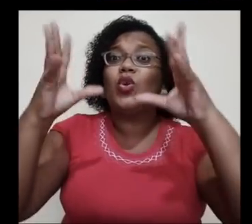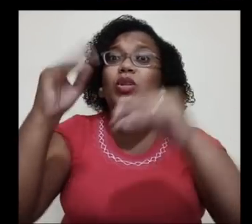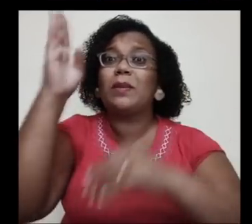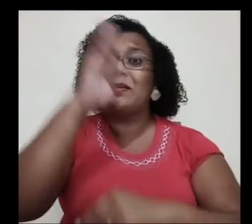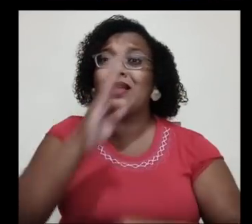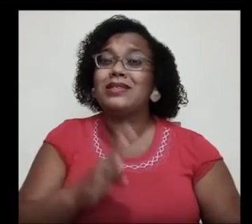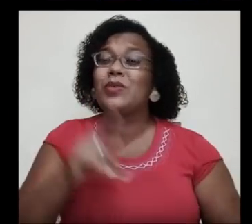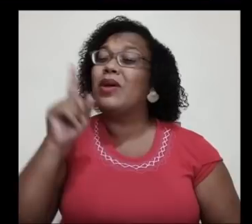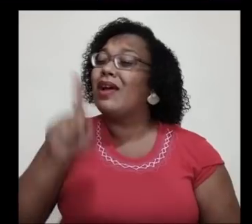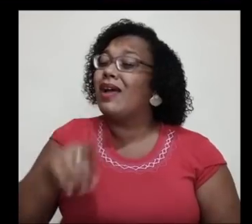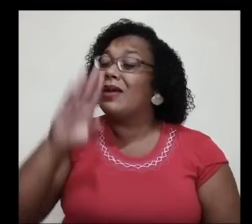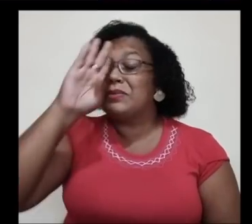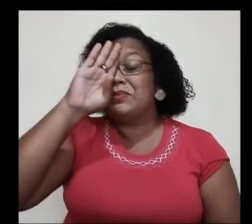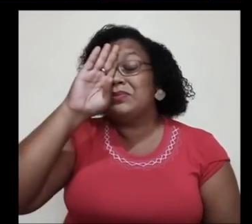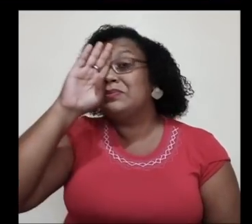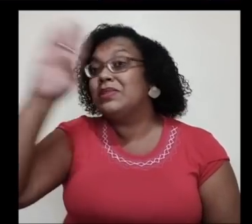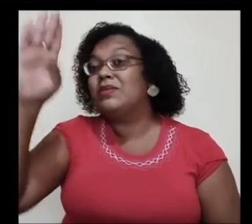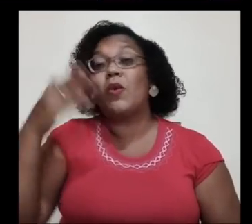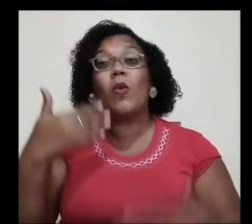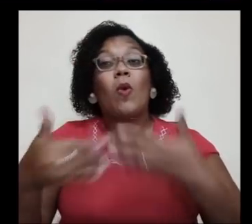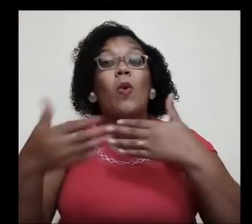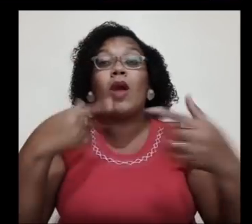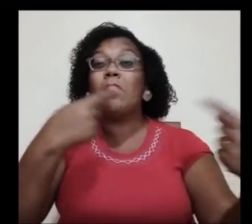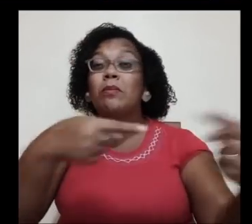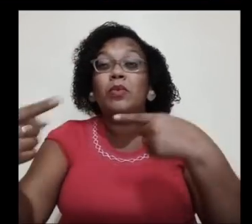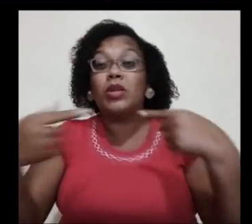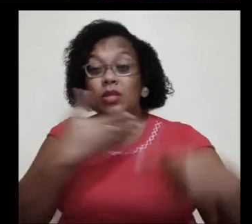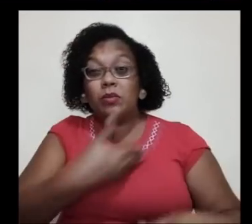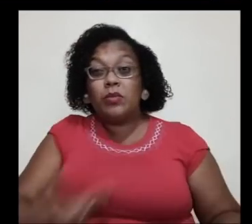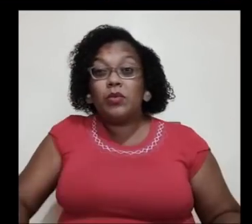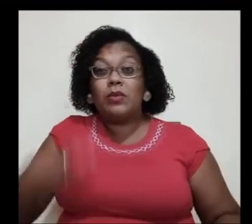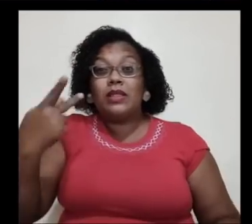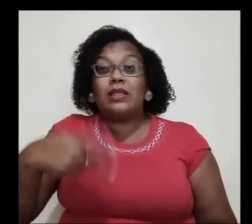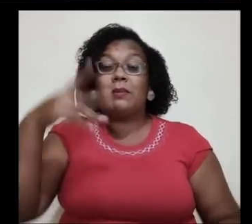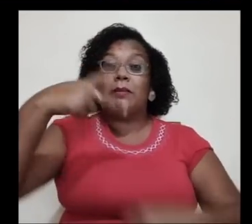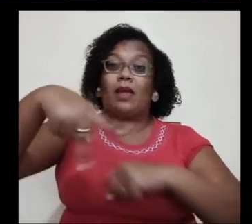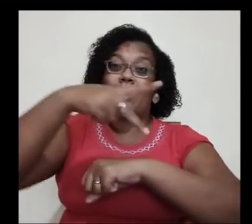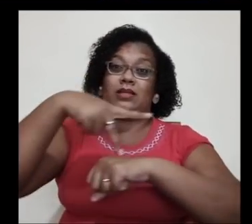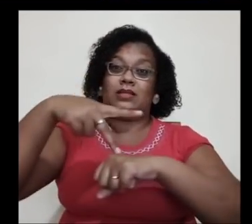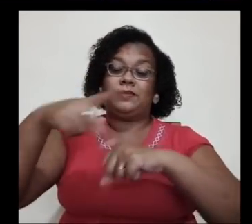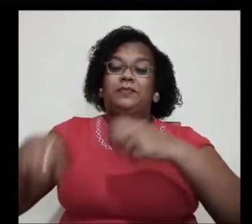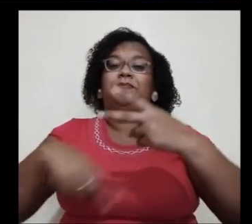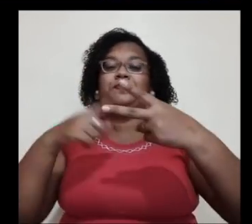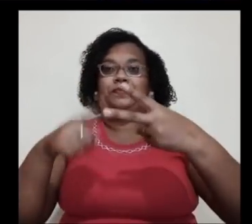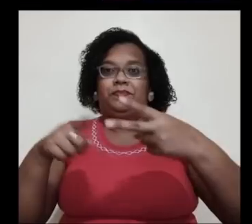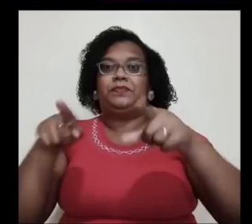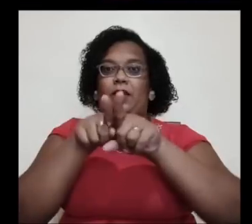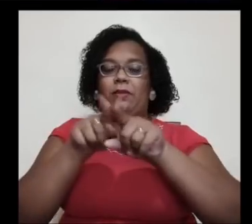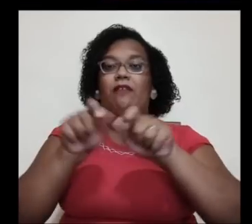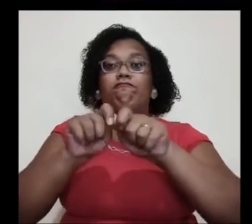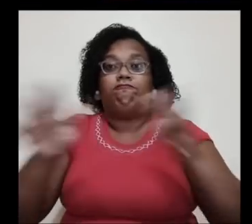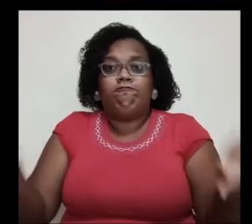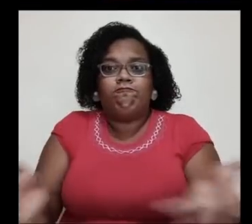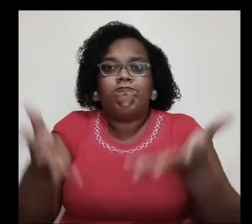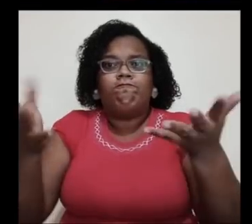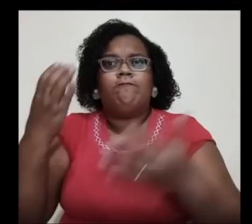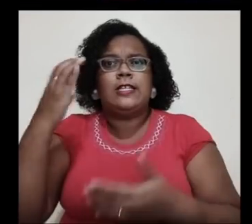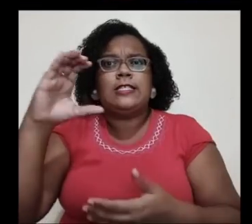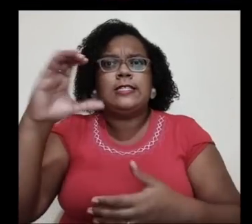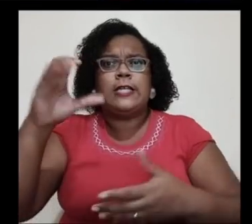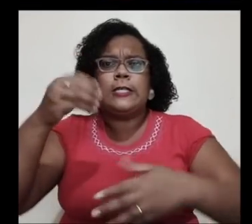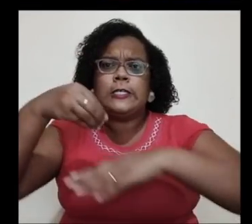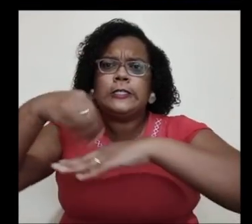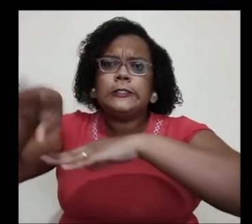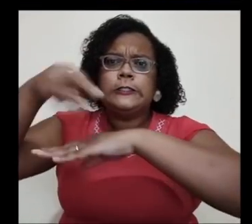ponto central de qualquer política pública para o desenvolvimento do país. Fazer também que a ciência seja muito mais